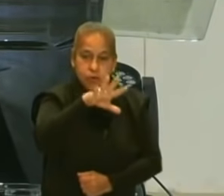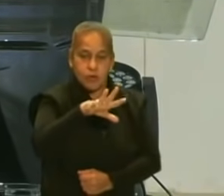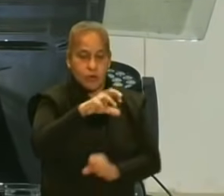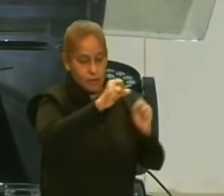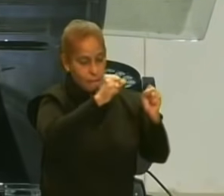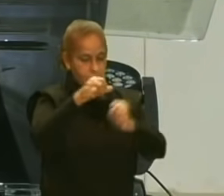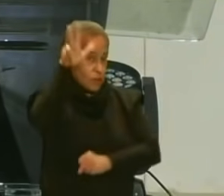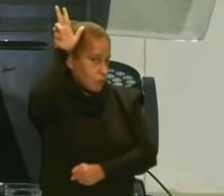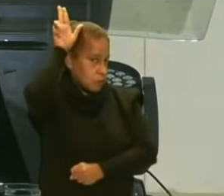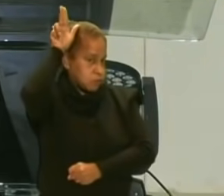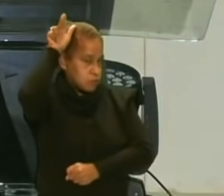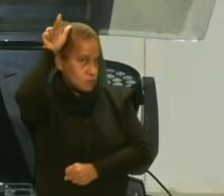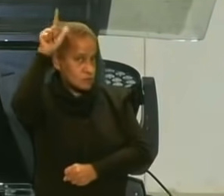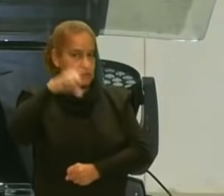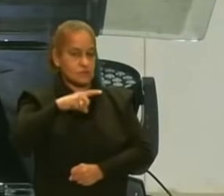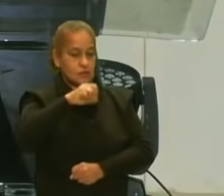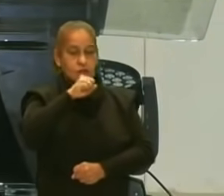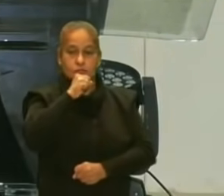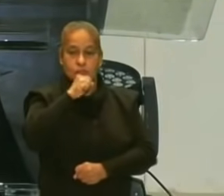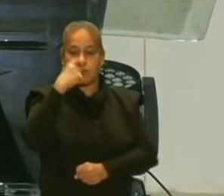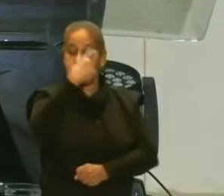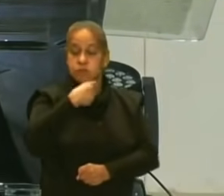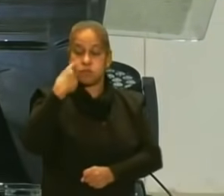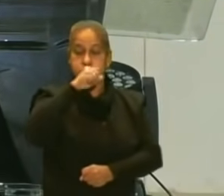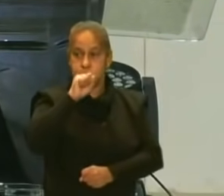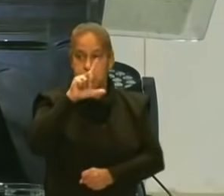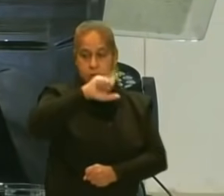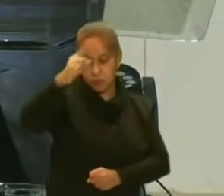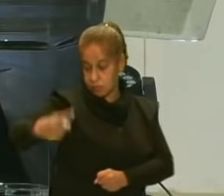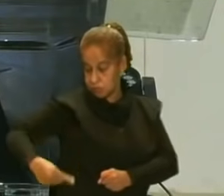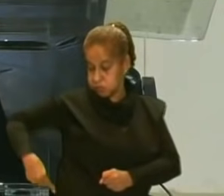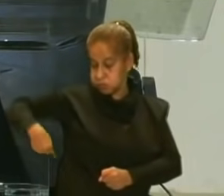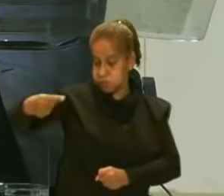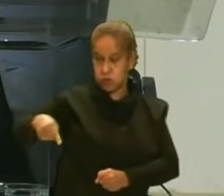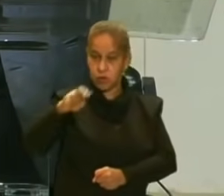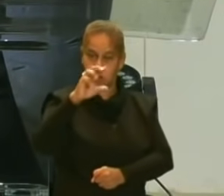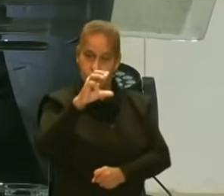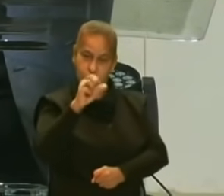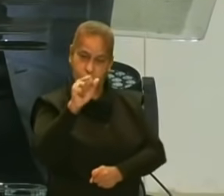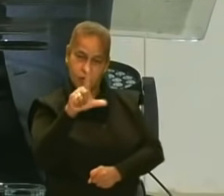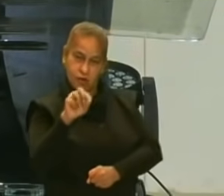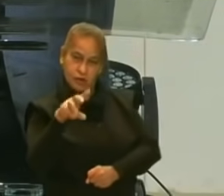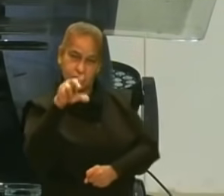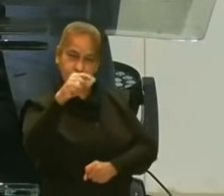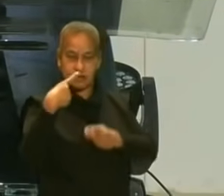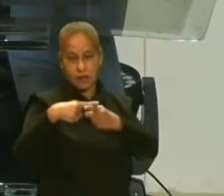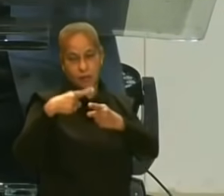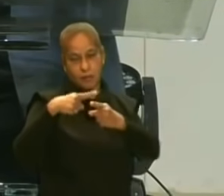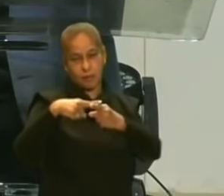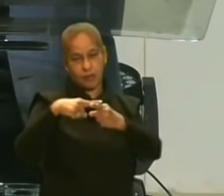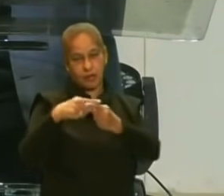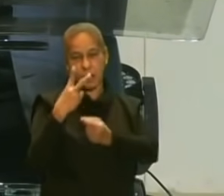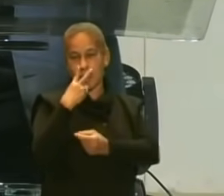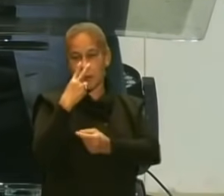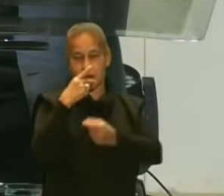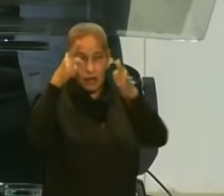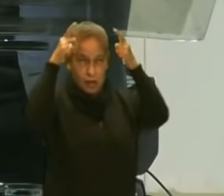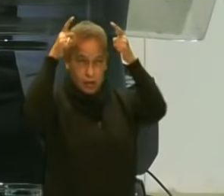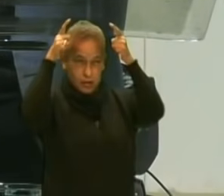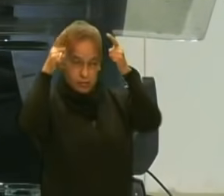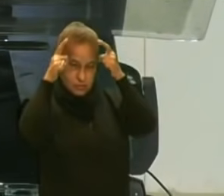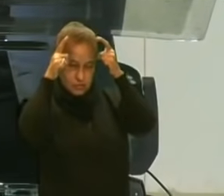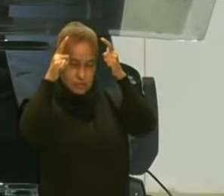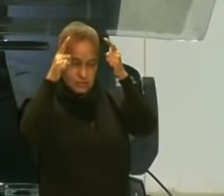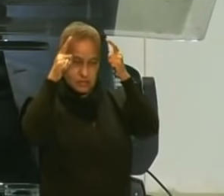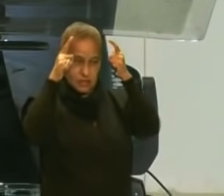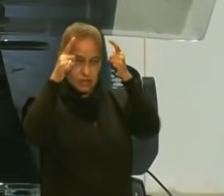dos cavalos estava na boca e na cauda, pois as suas caudas eram como cobras, tinham cabeças com as